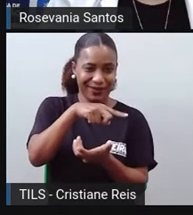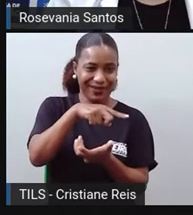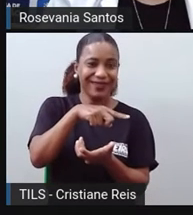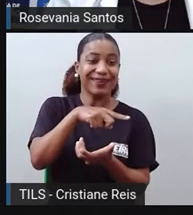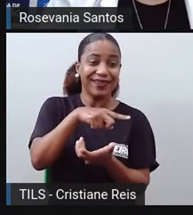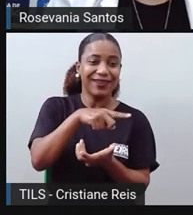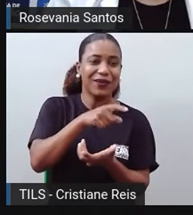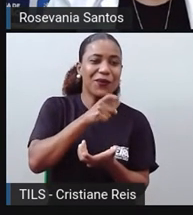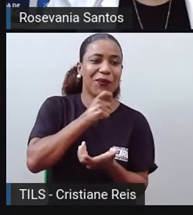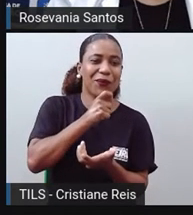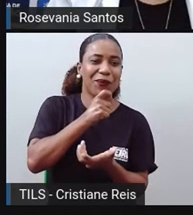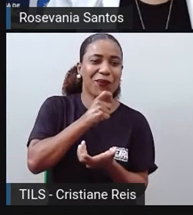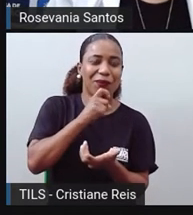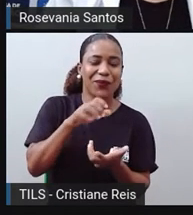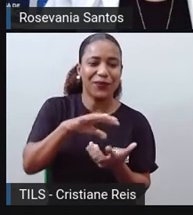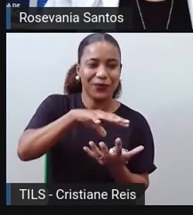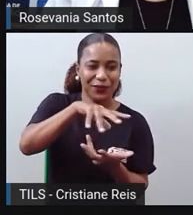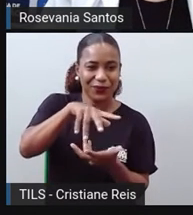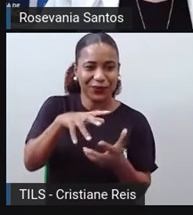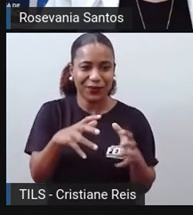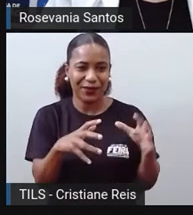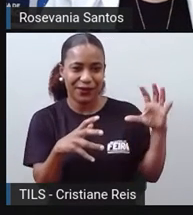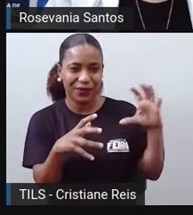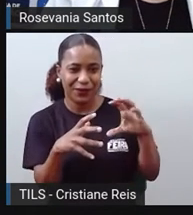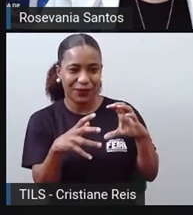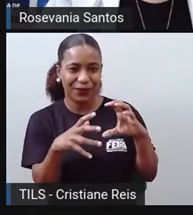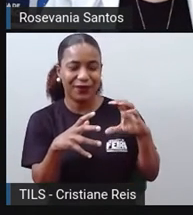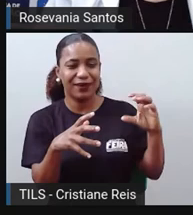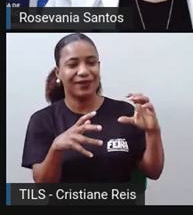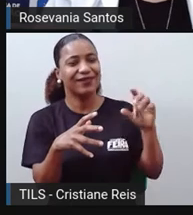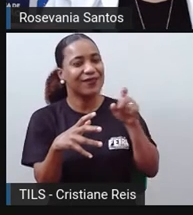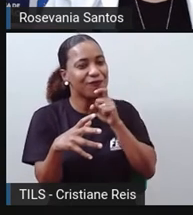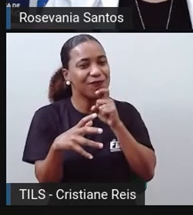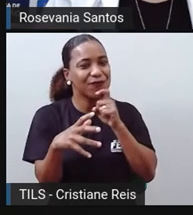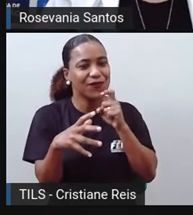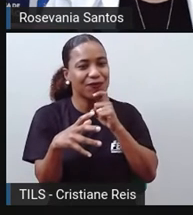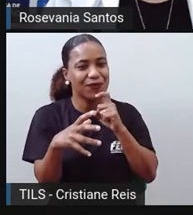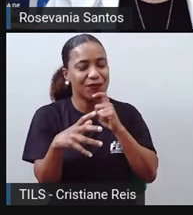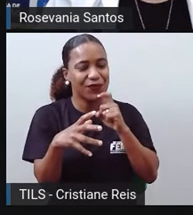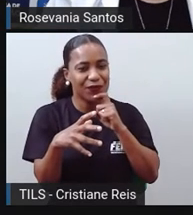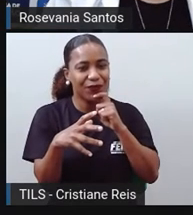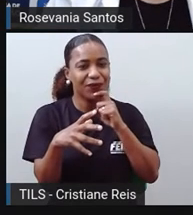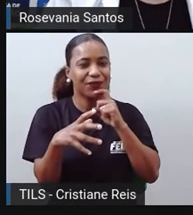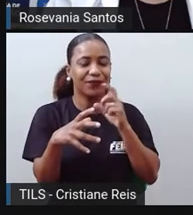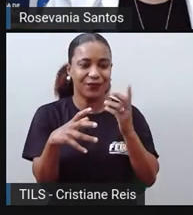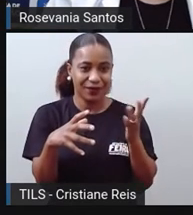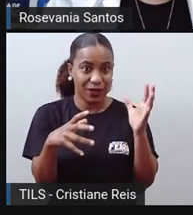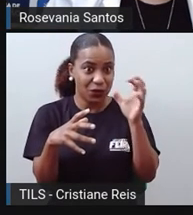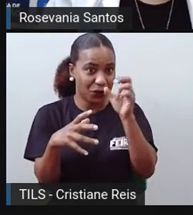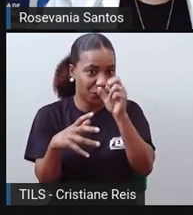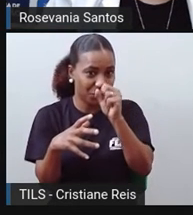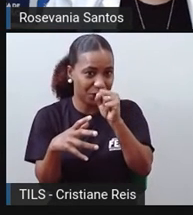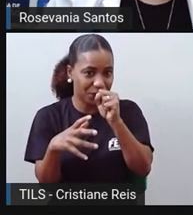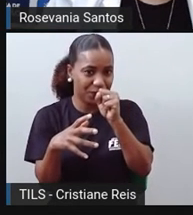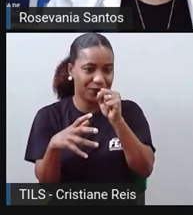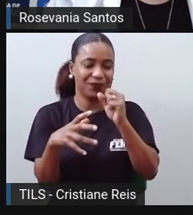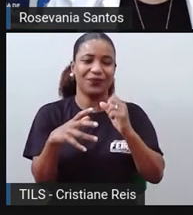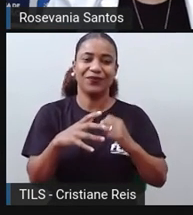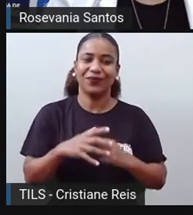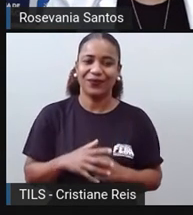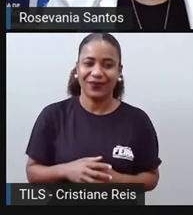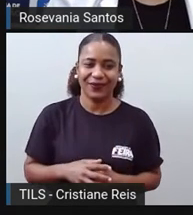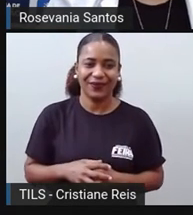do verão no Polo Norte, né? Então, observem que tudo iluminado o tempo todo e aqui